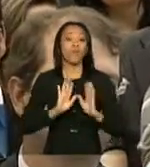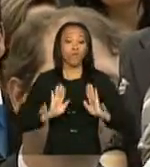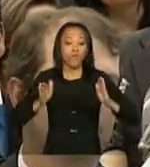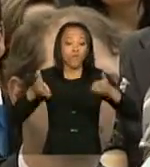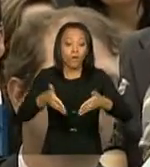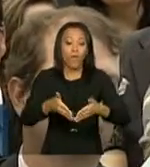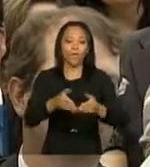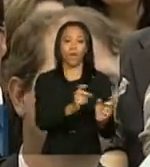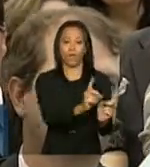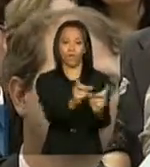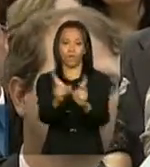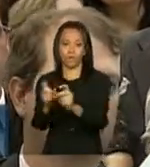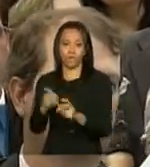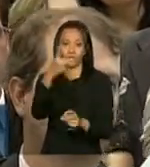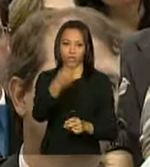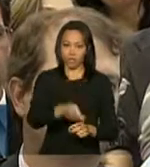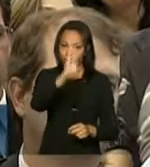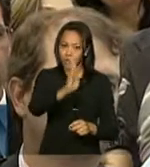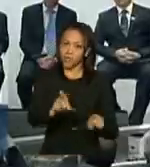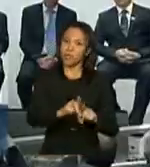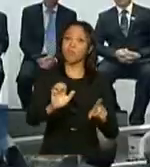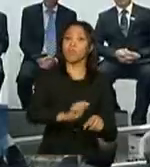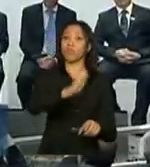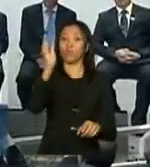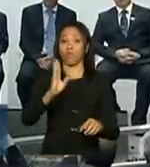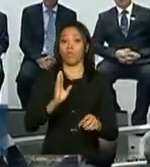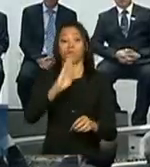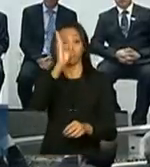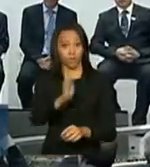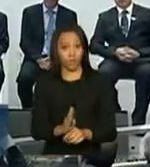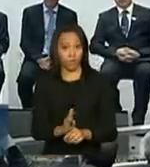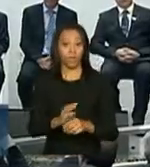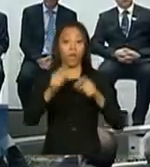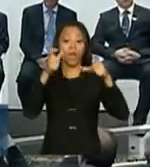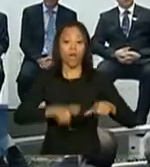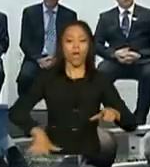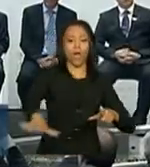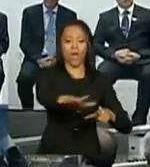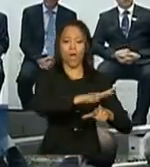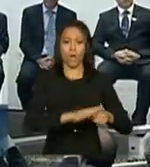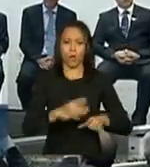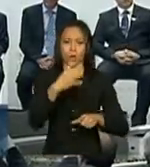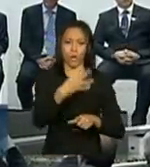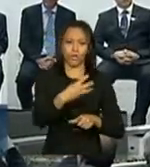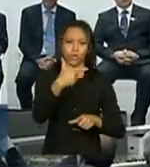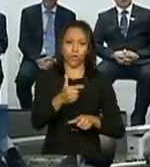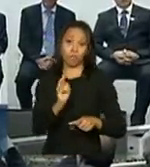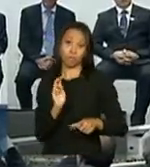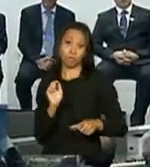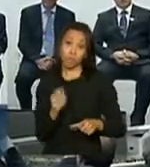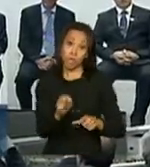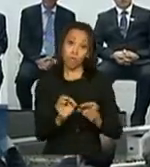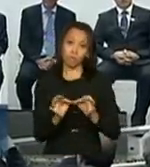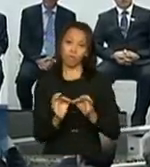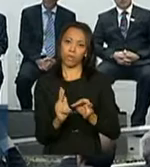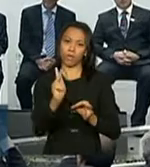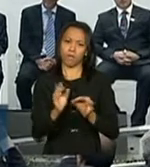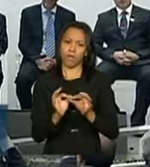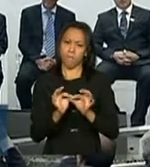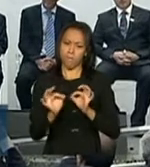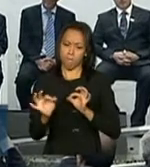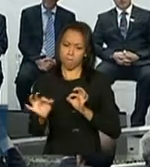mercados nacional e internacional. Instalada num terreno de 42 mil metros quadrados, a